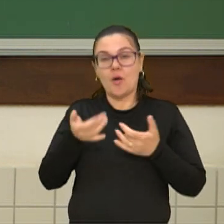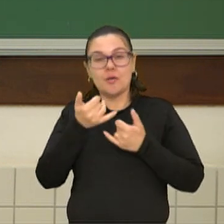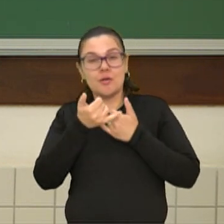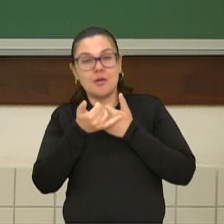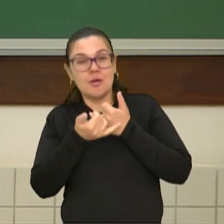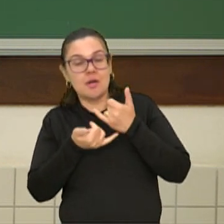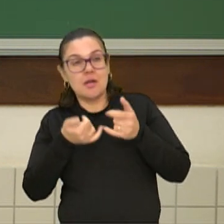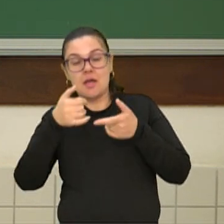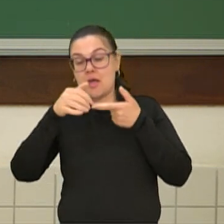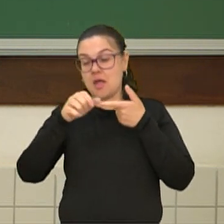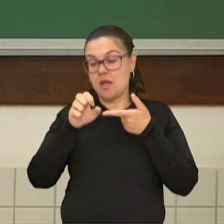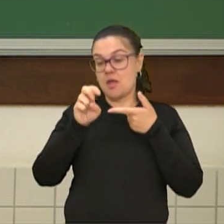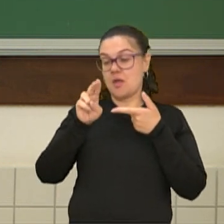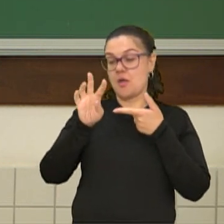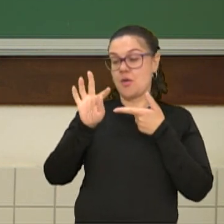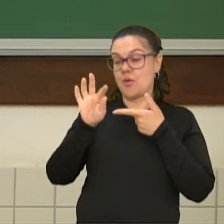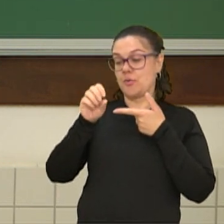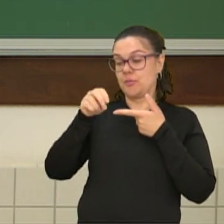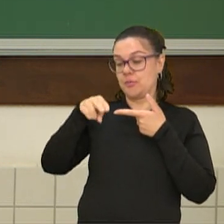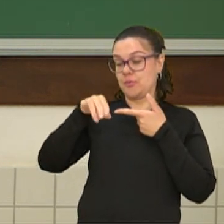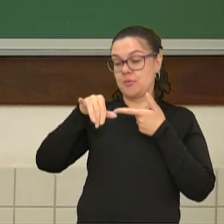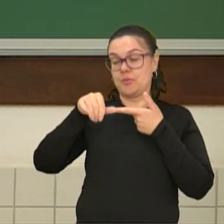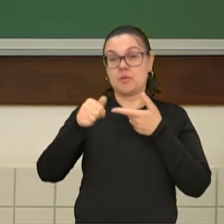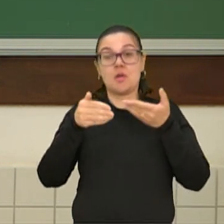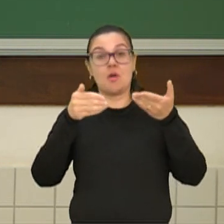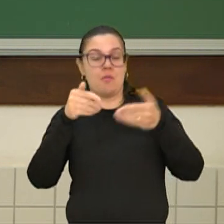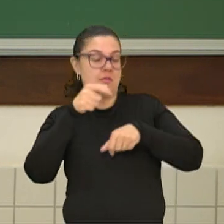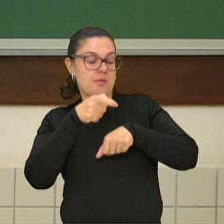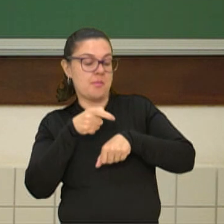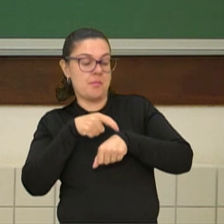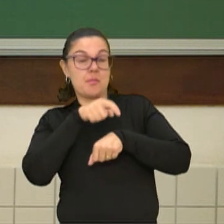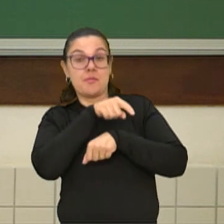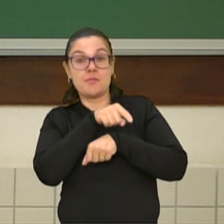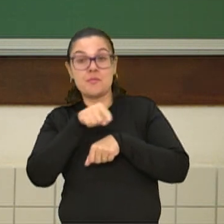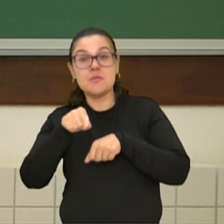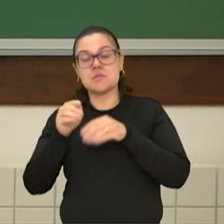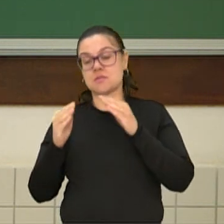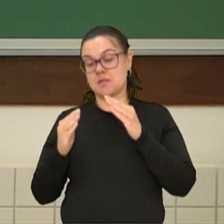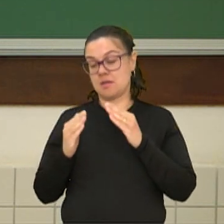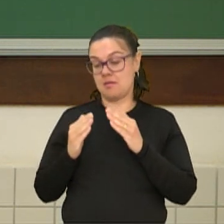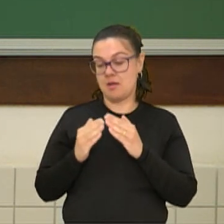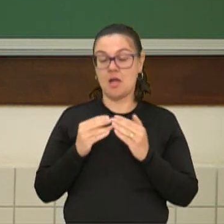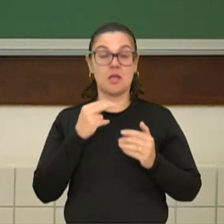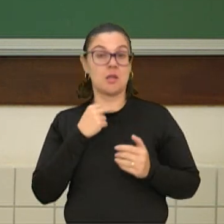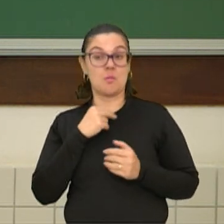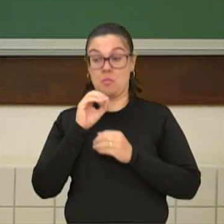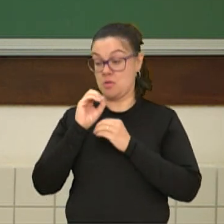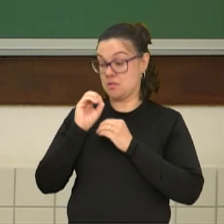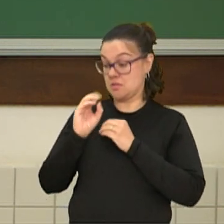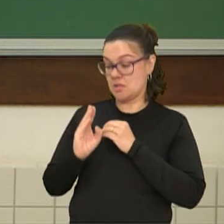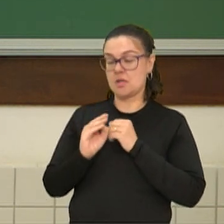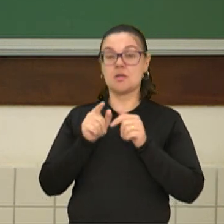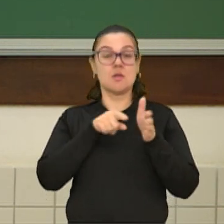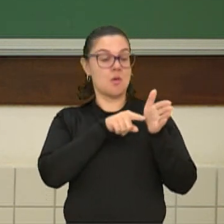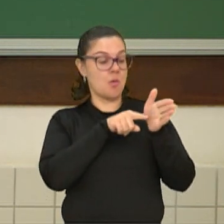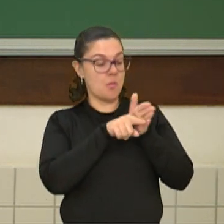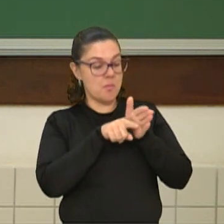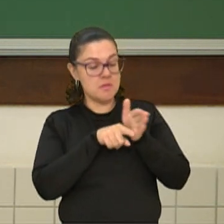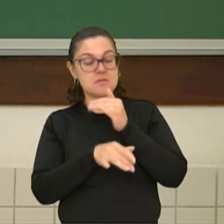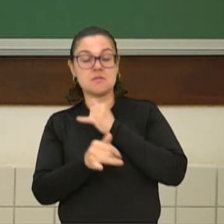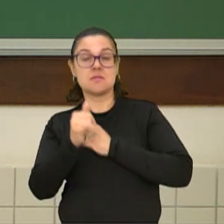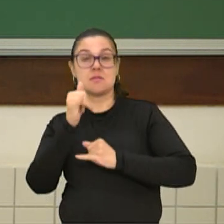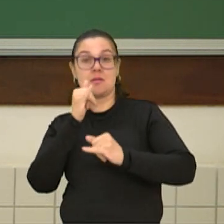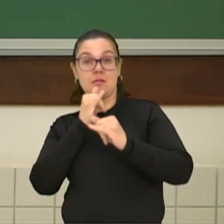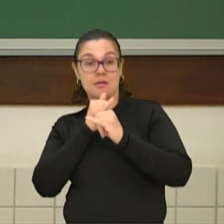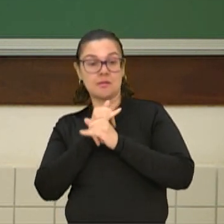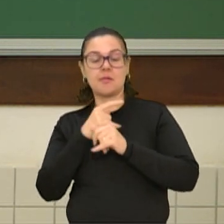da iotonia. Então, nesse momento que vocês estão em casa, que vocês não estão podendo sair, pesquise lá, vá